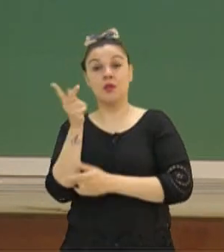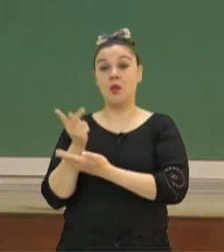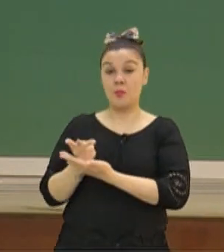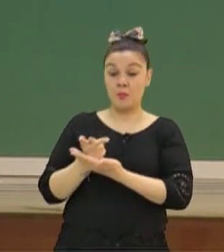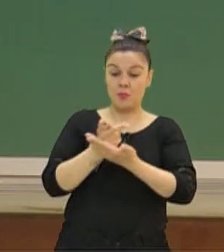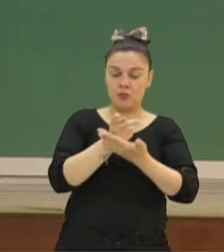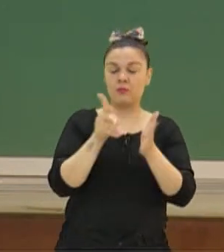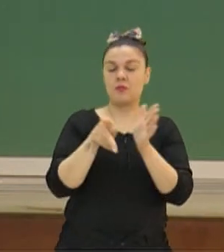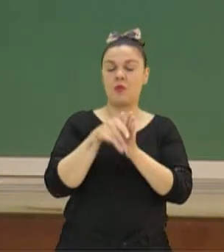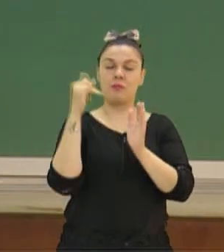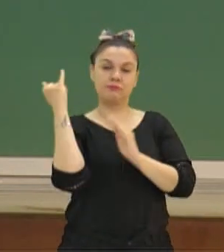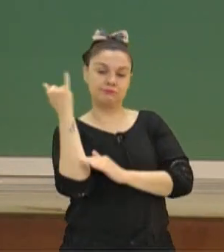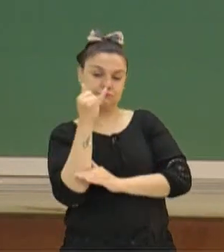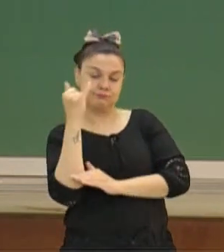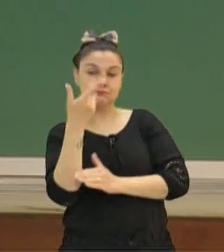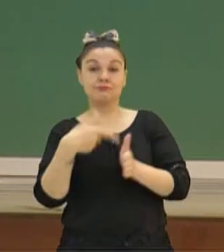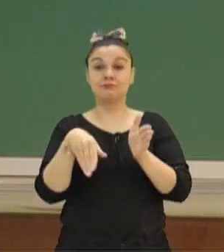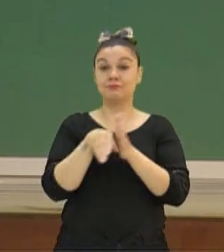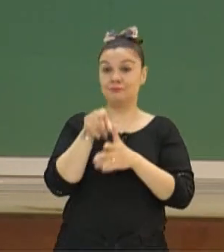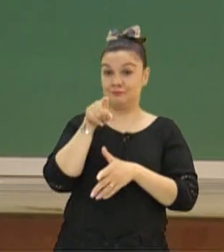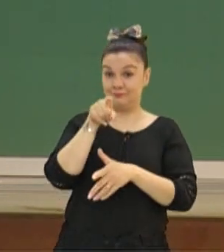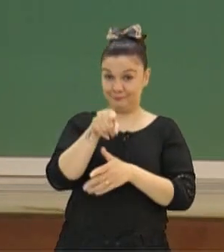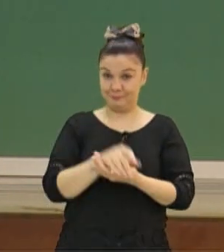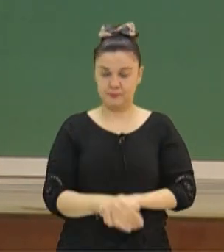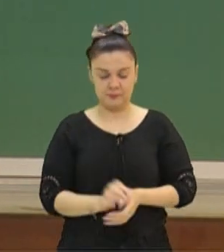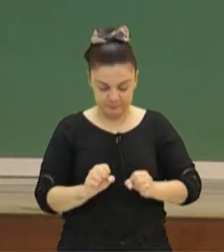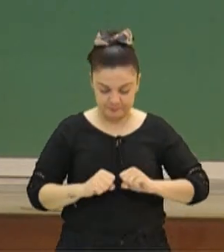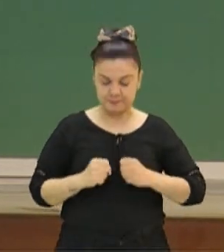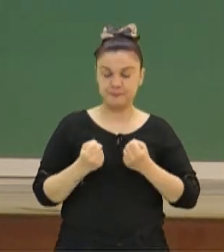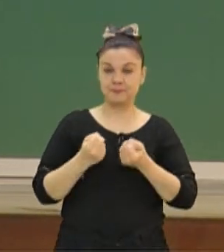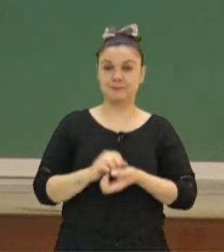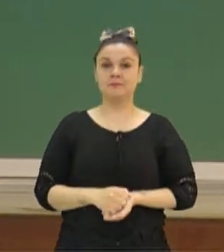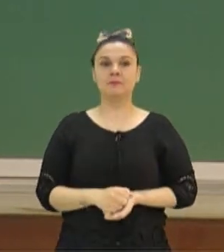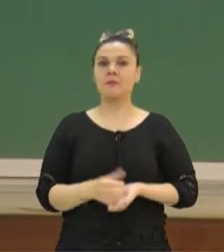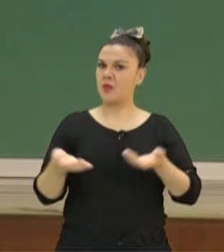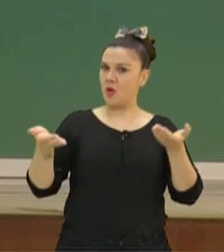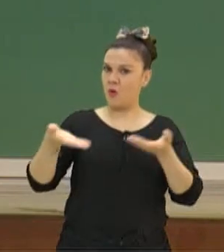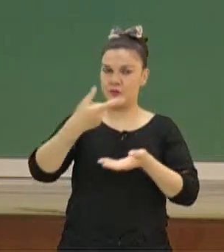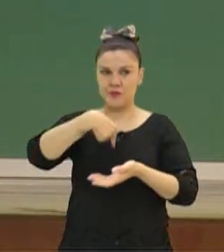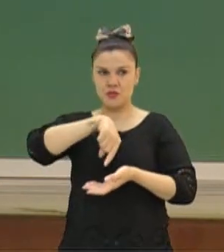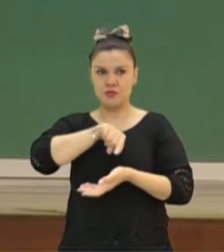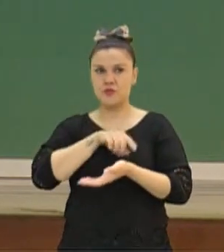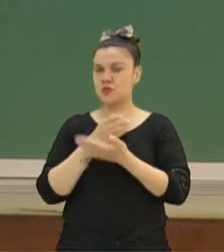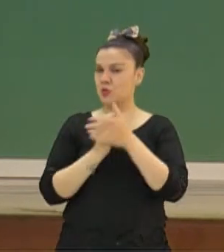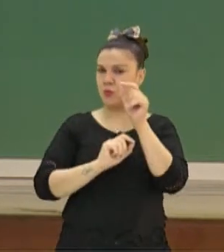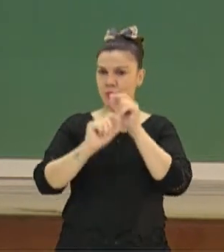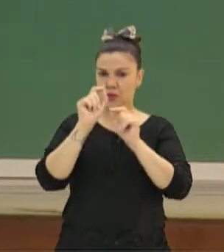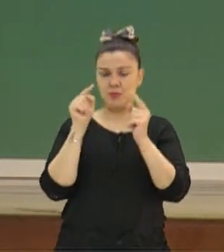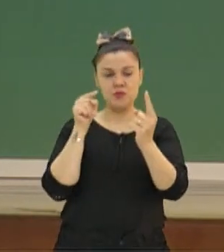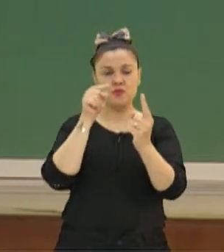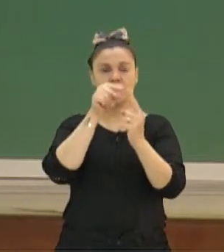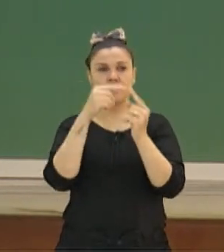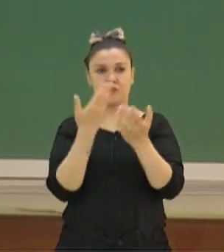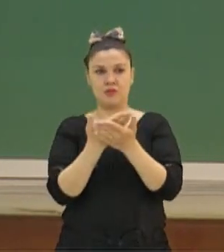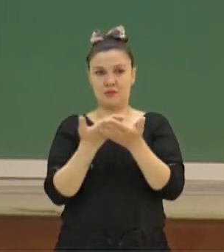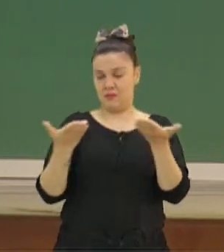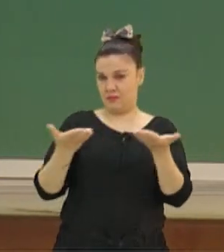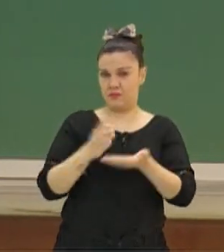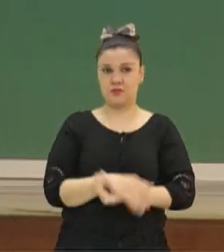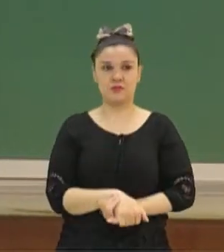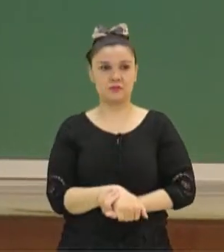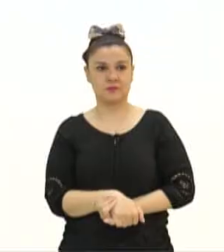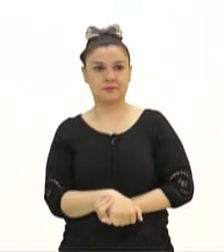Busque a informação que vai chegar até você. Se dedique. A gente vai começar falando dos nossos objetivos de